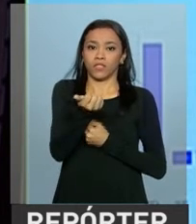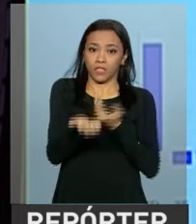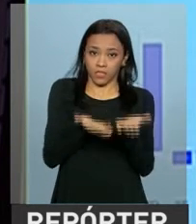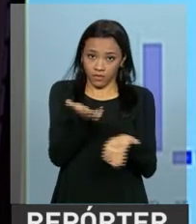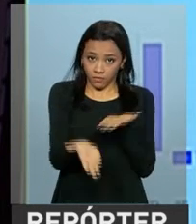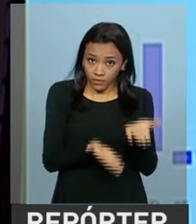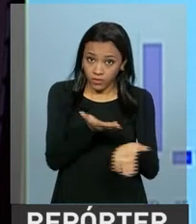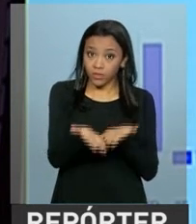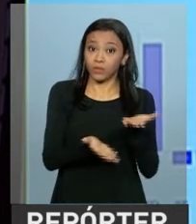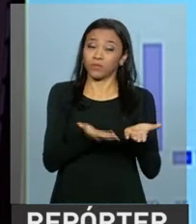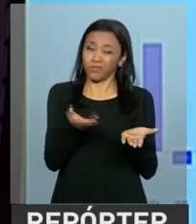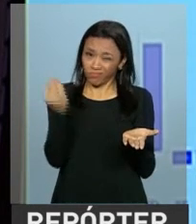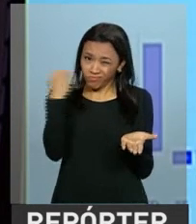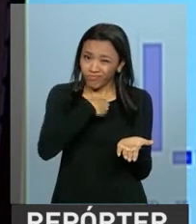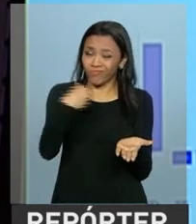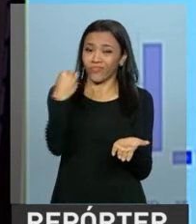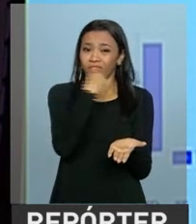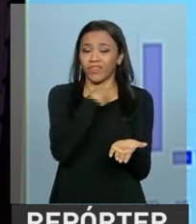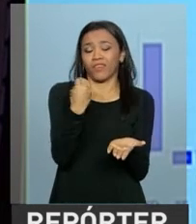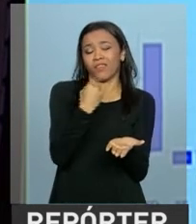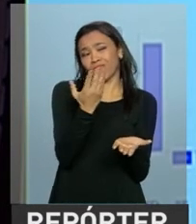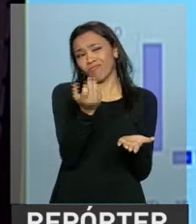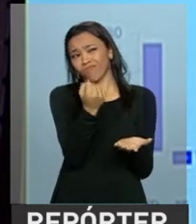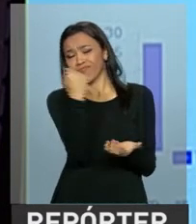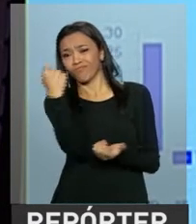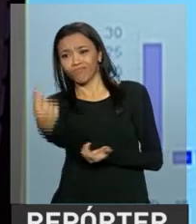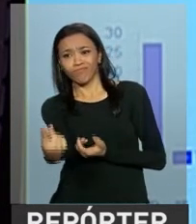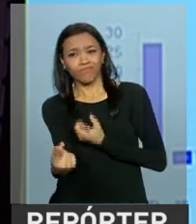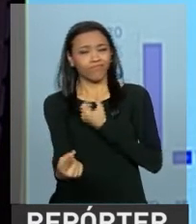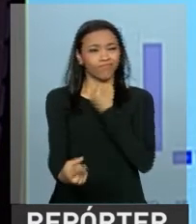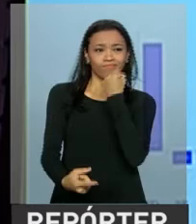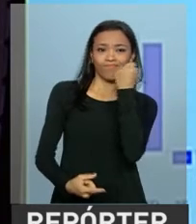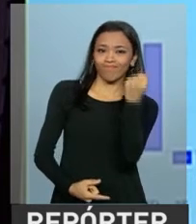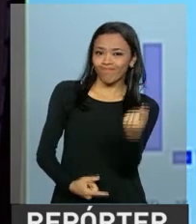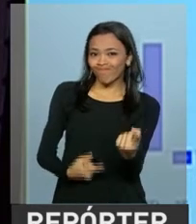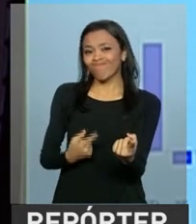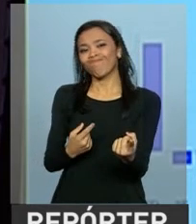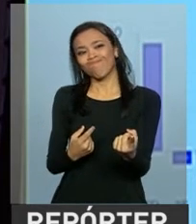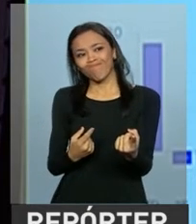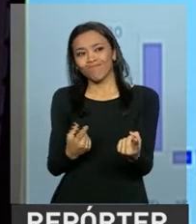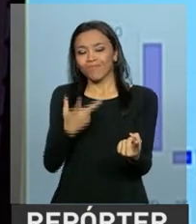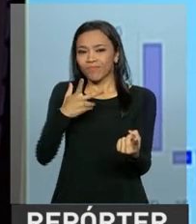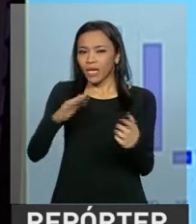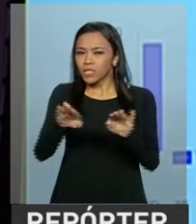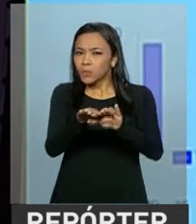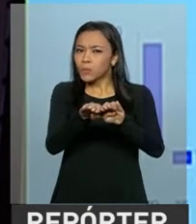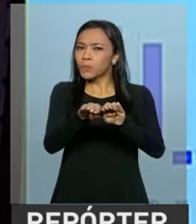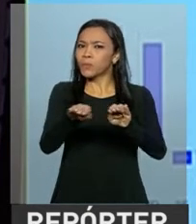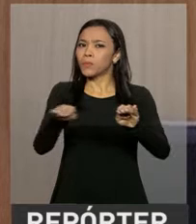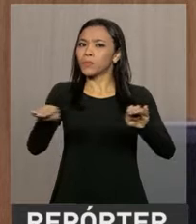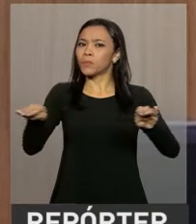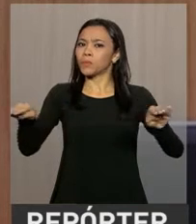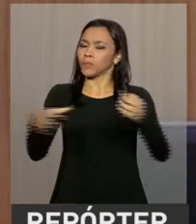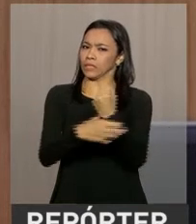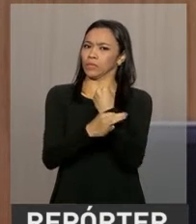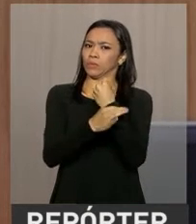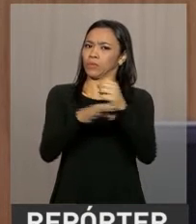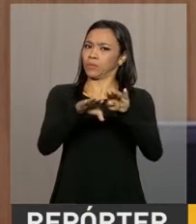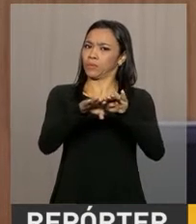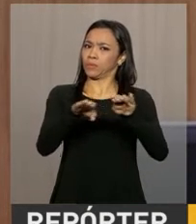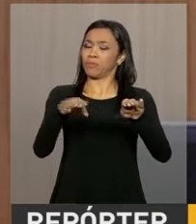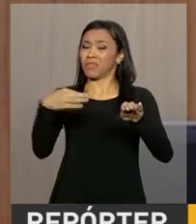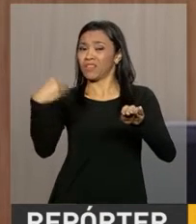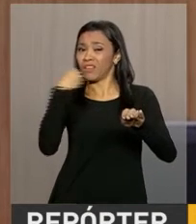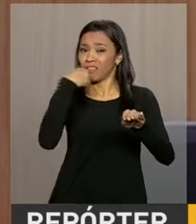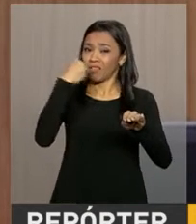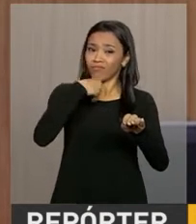são ainda fracos. Alguma perspectiva de estabilização na margem, mas muito são